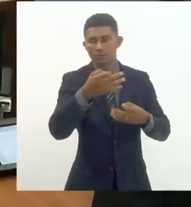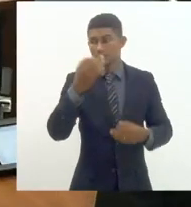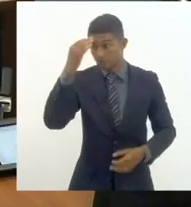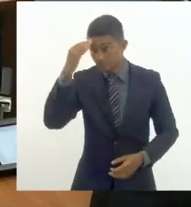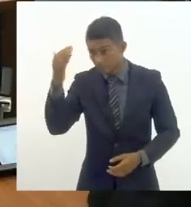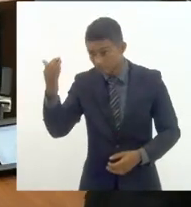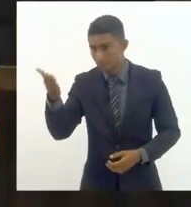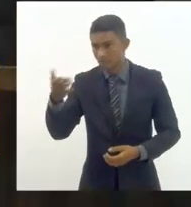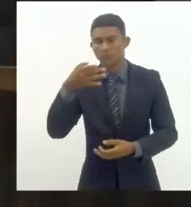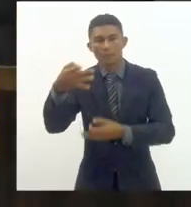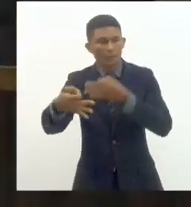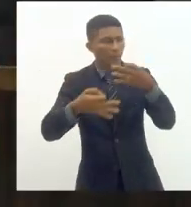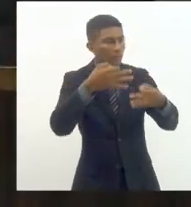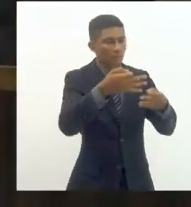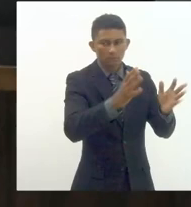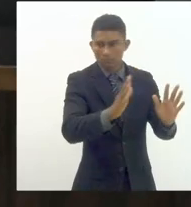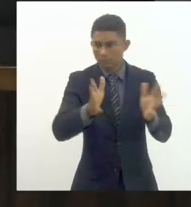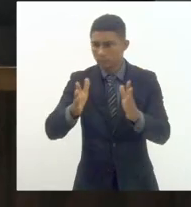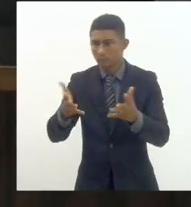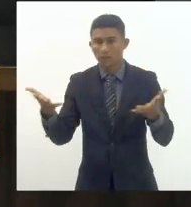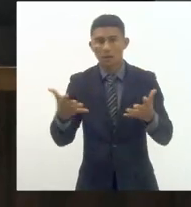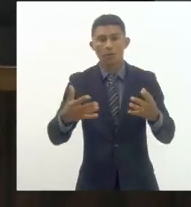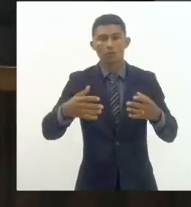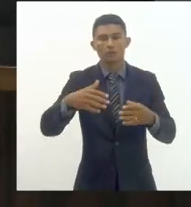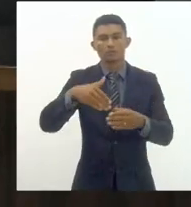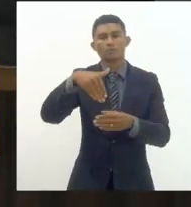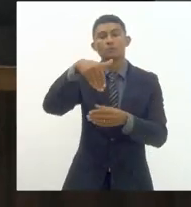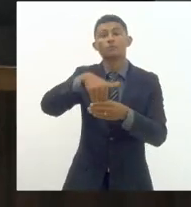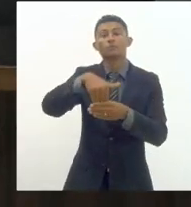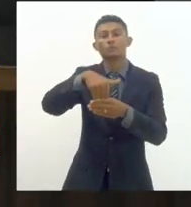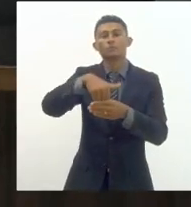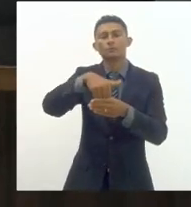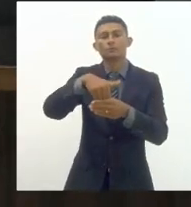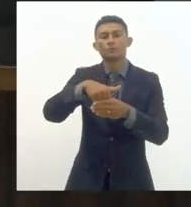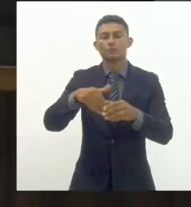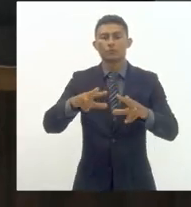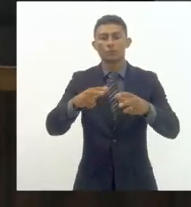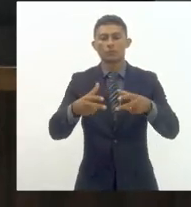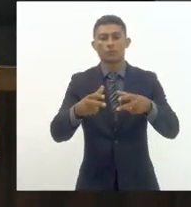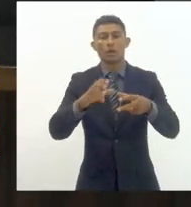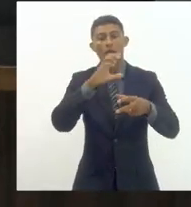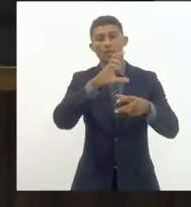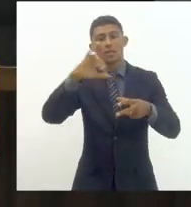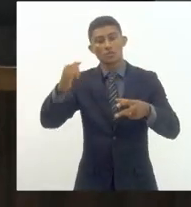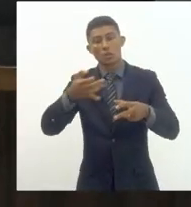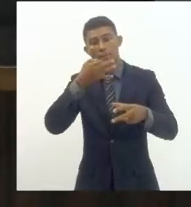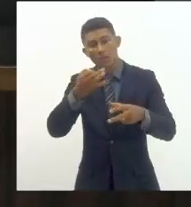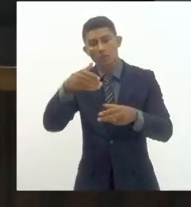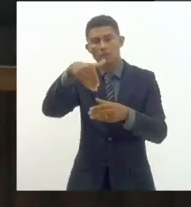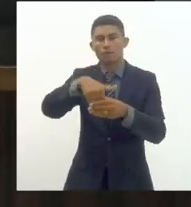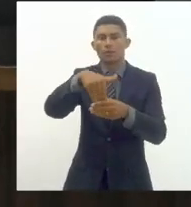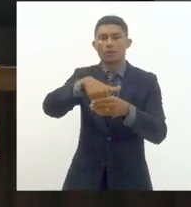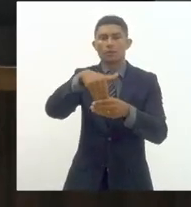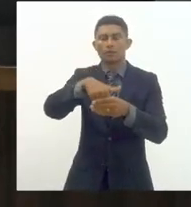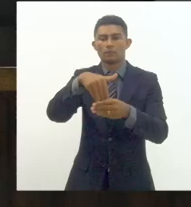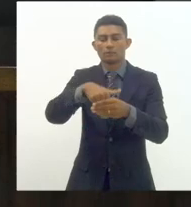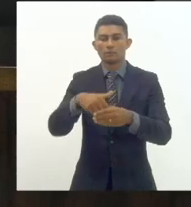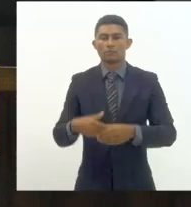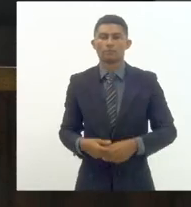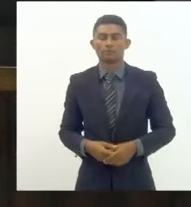Samuel. Com os pareceres emitidos em votação, parecer da Comissão de Constituição e Justiça,